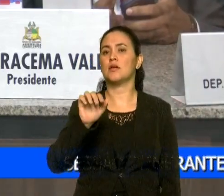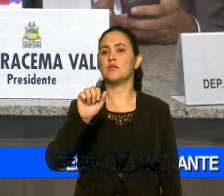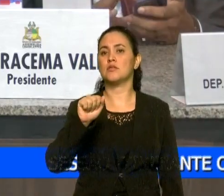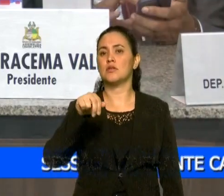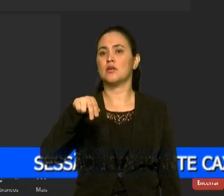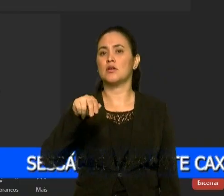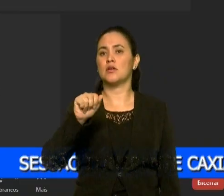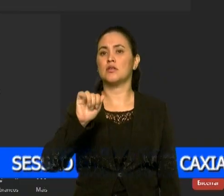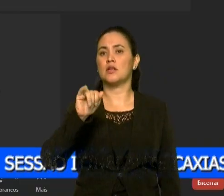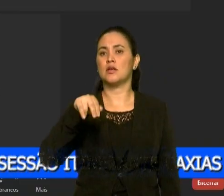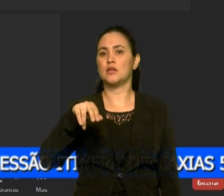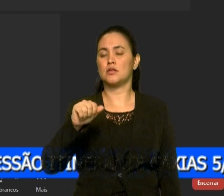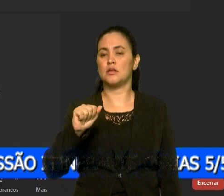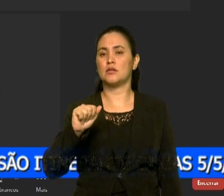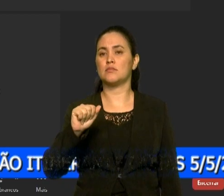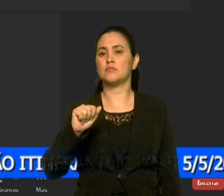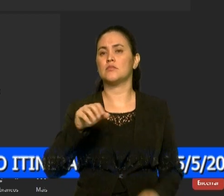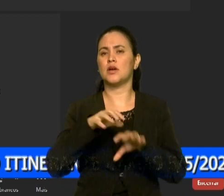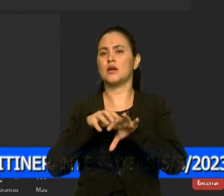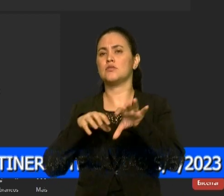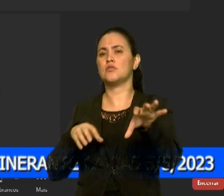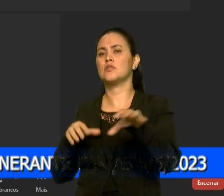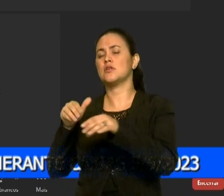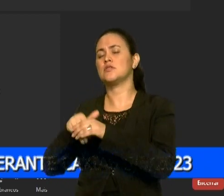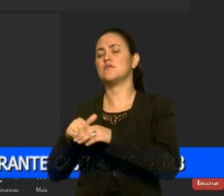Quem mais está aí?